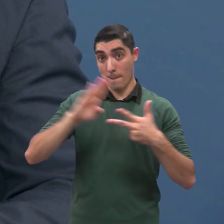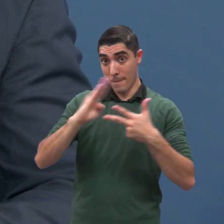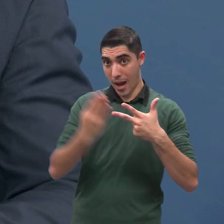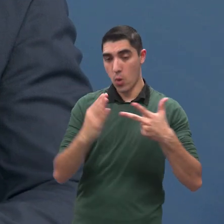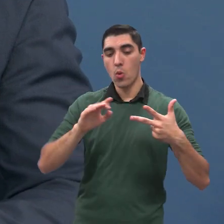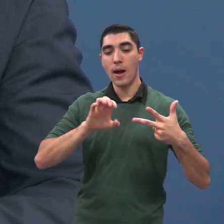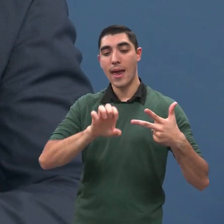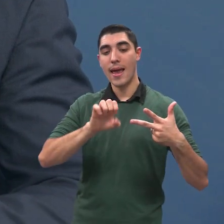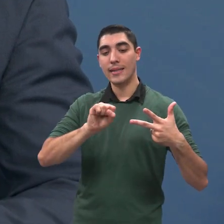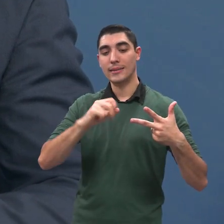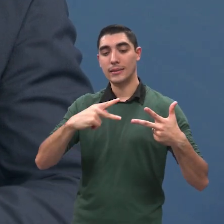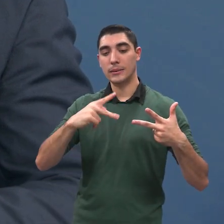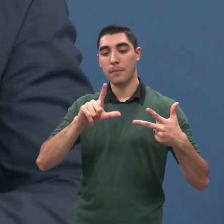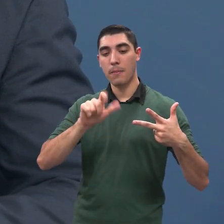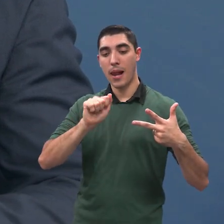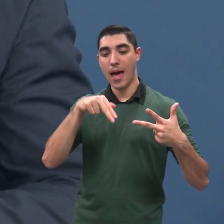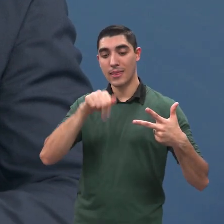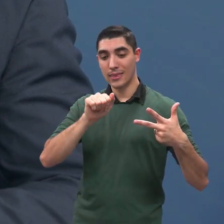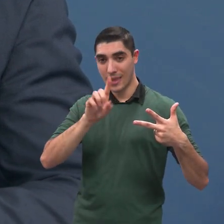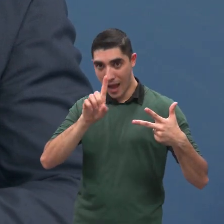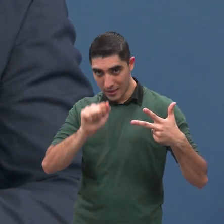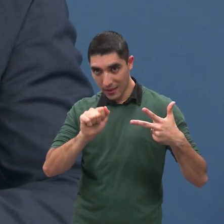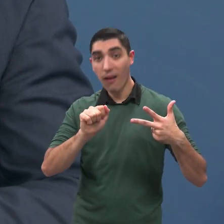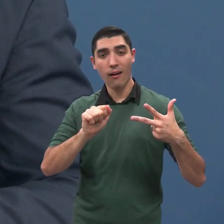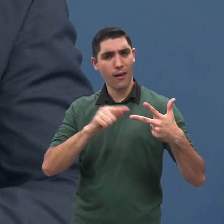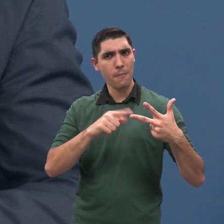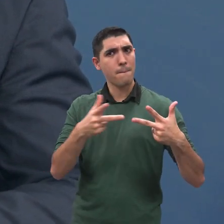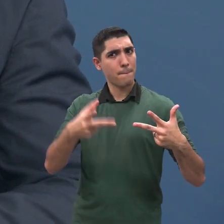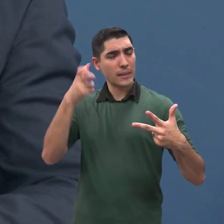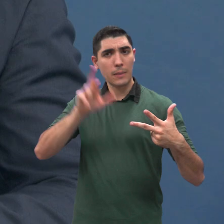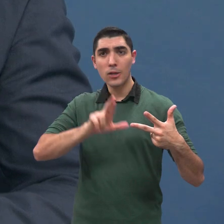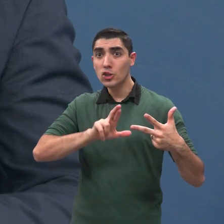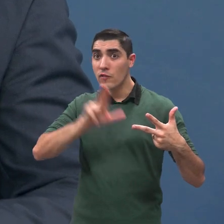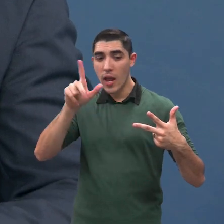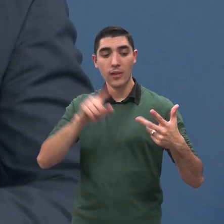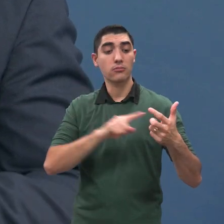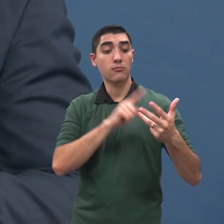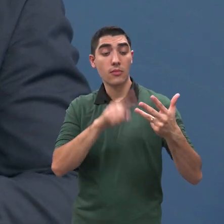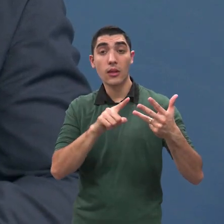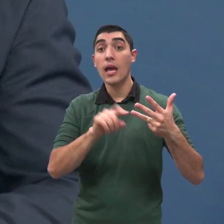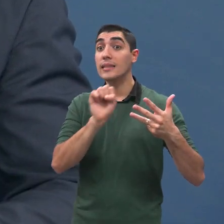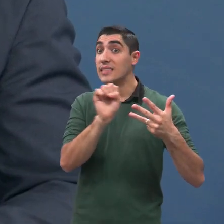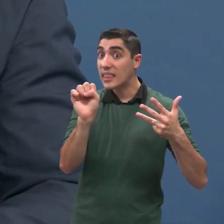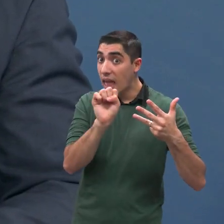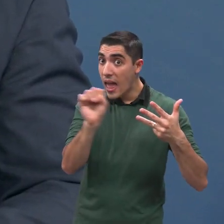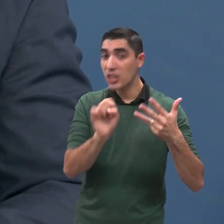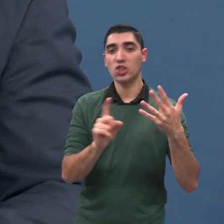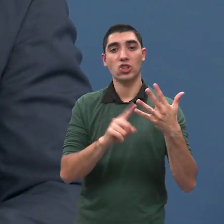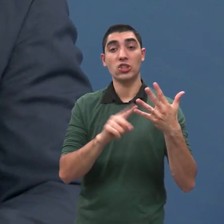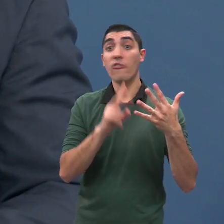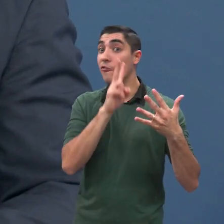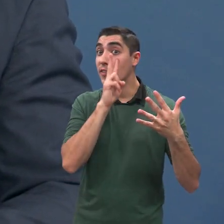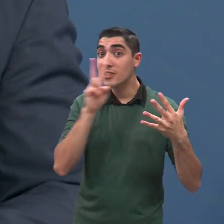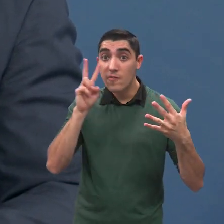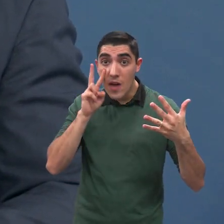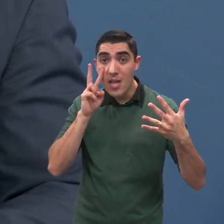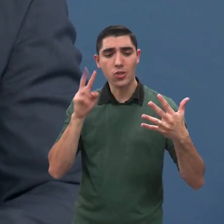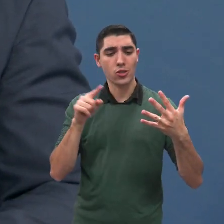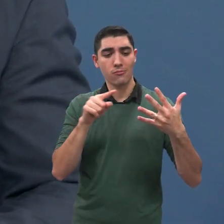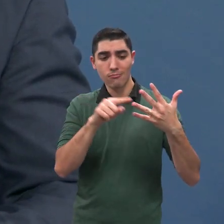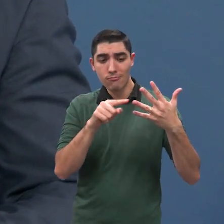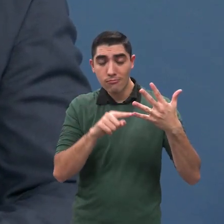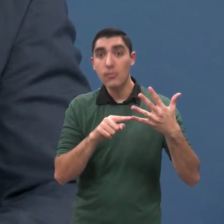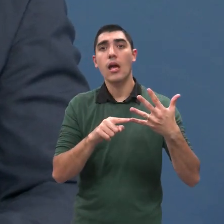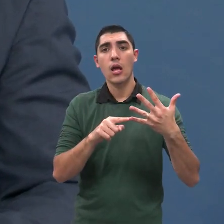Esplanada, com um conceito diferente, assim como o Satélite e a Vista Verde, que foram